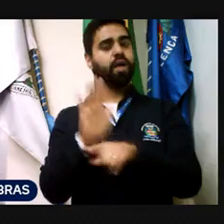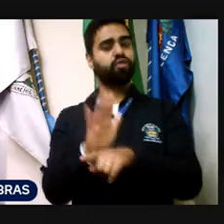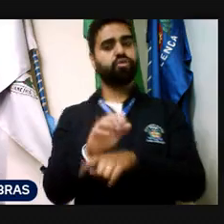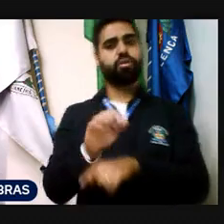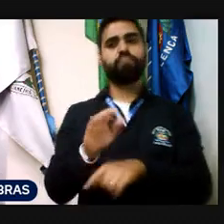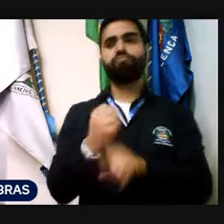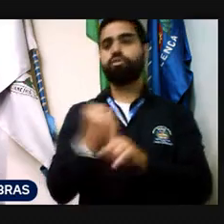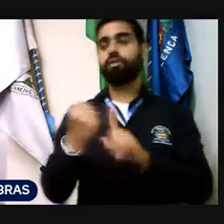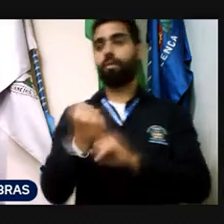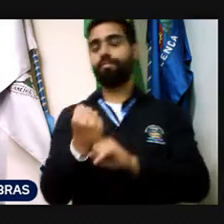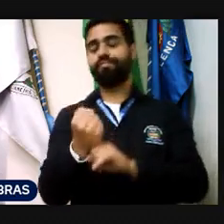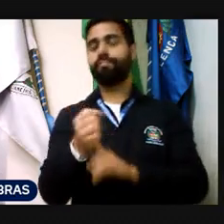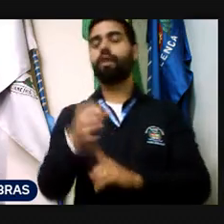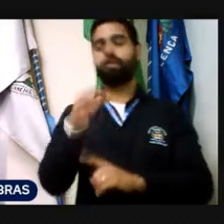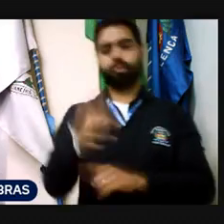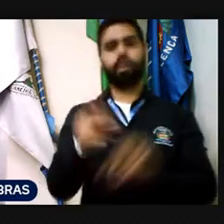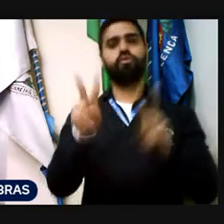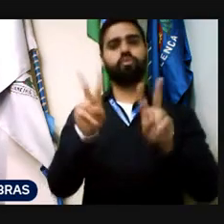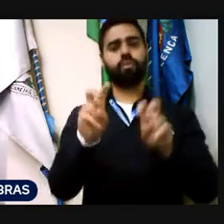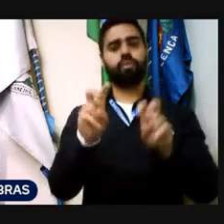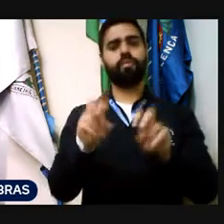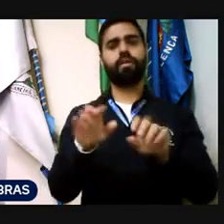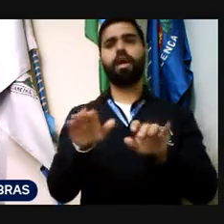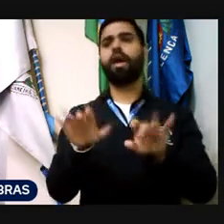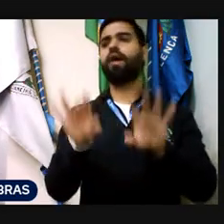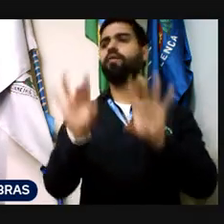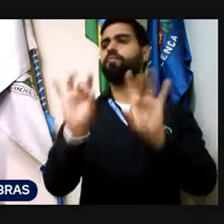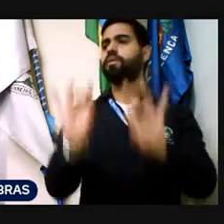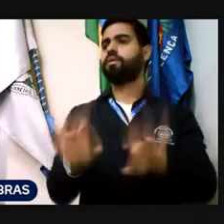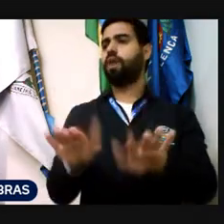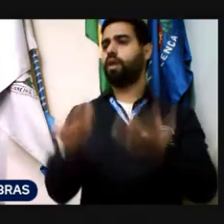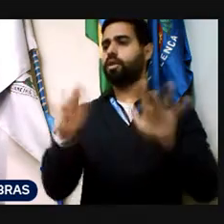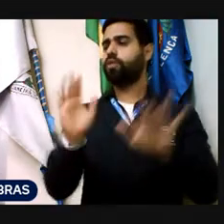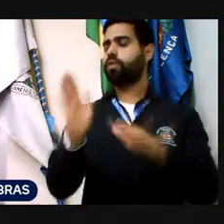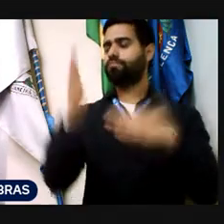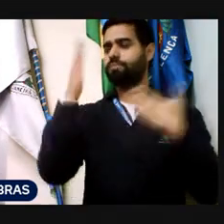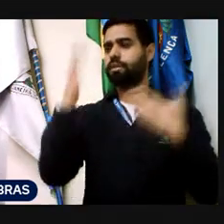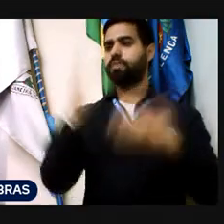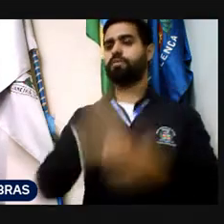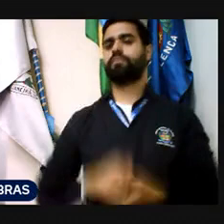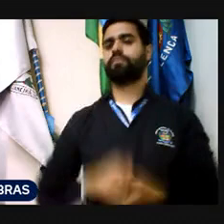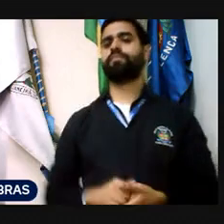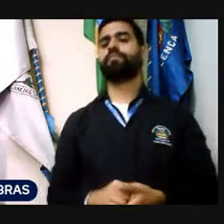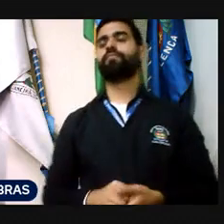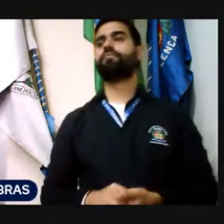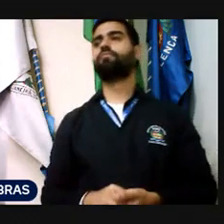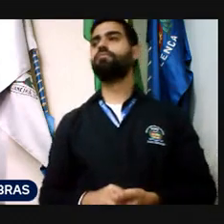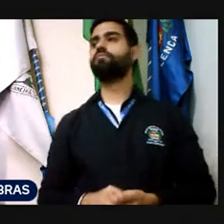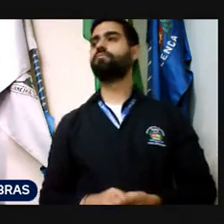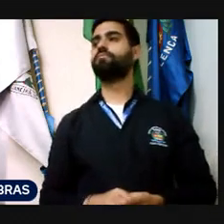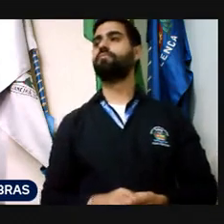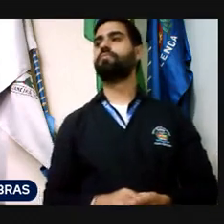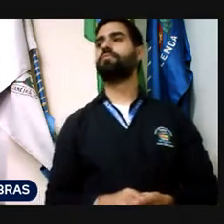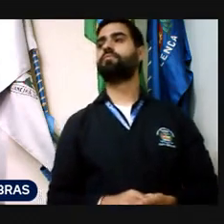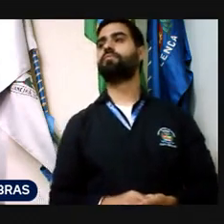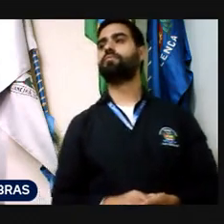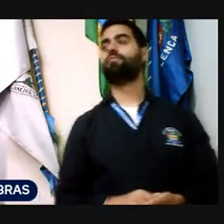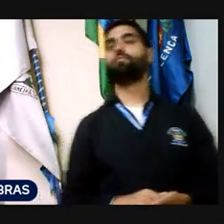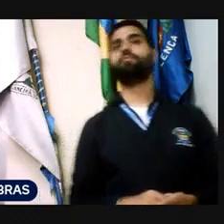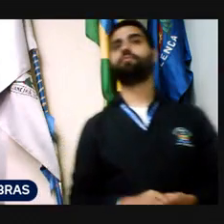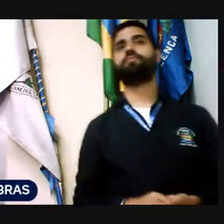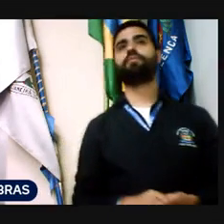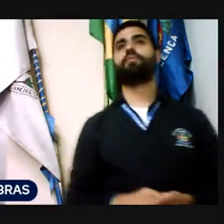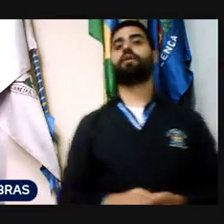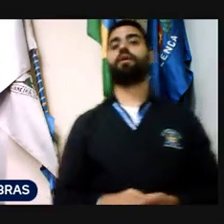municipais. Na certeza de que o assunto merecerá especial de Vossa Excelência, desde já agradeço meus agradecimentos, renovando até de elevada estima e distinta